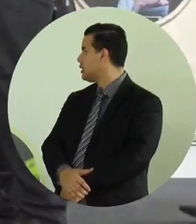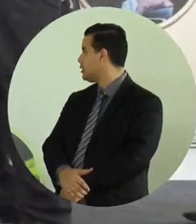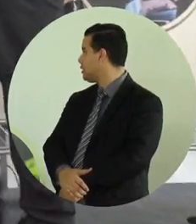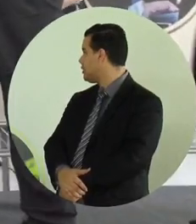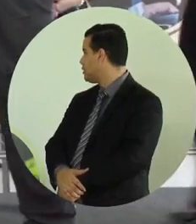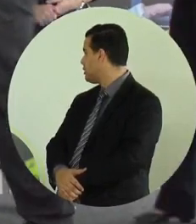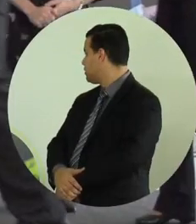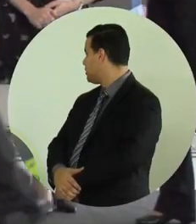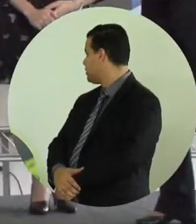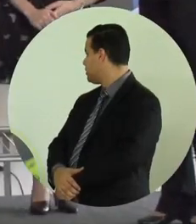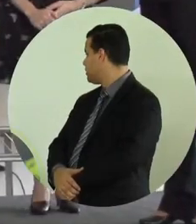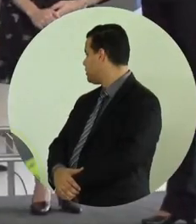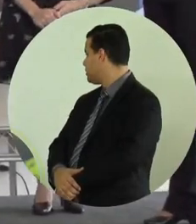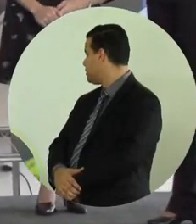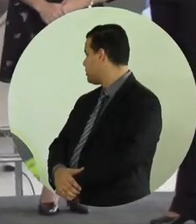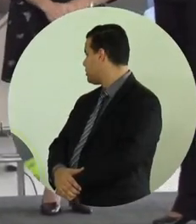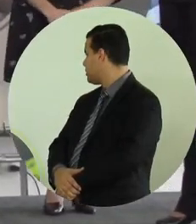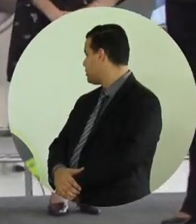Espera um pouquinho.